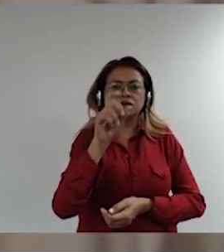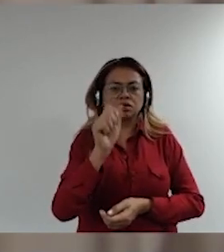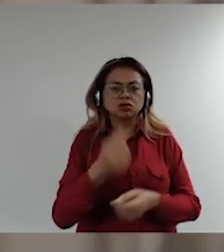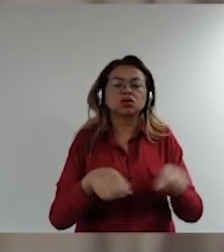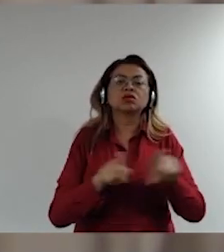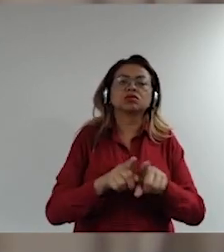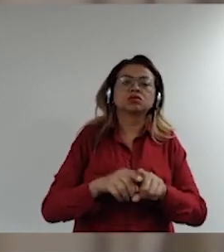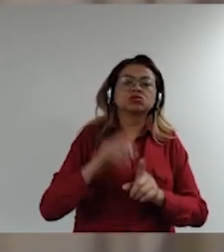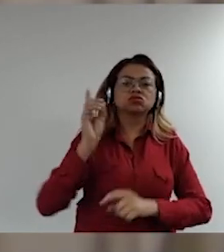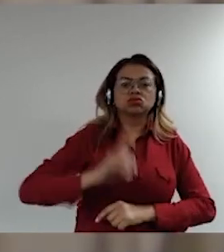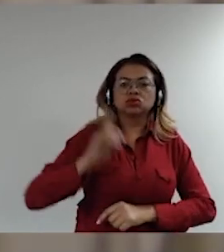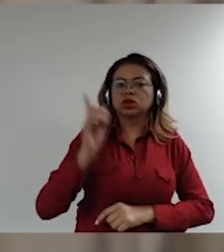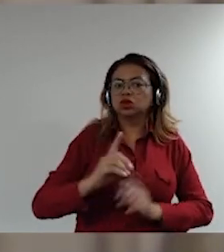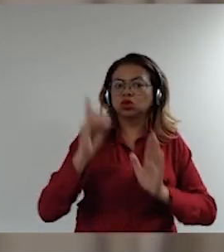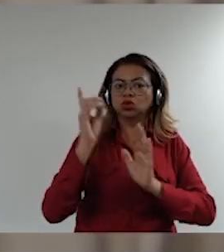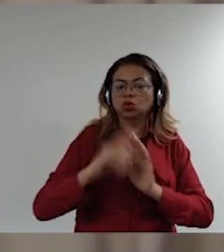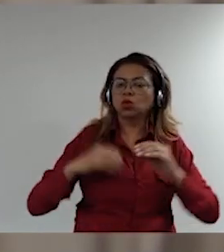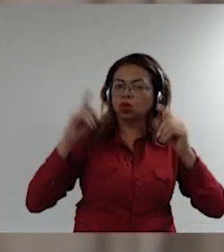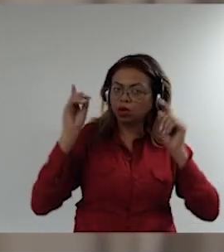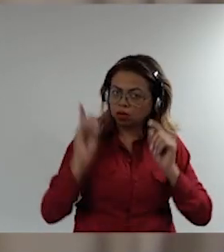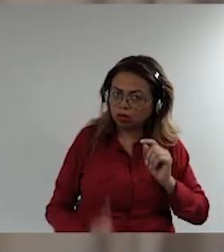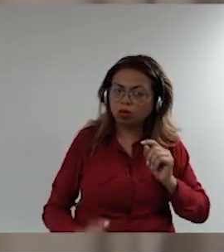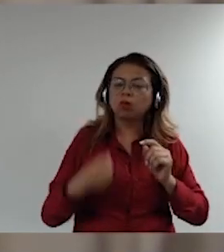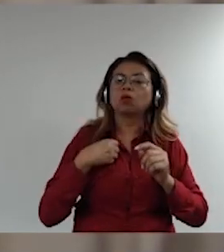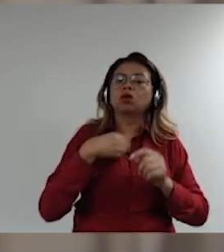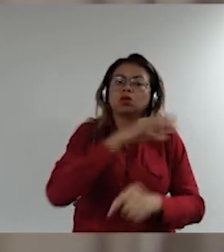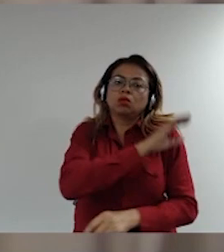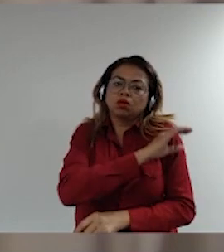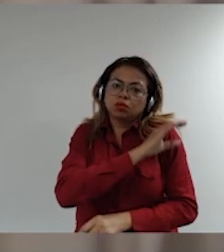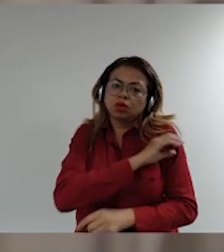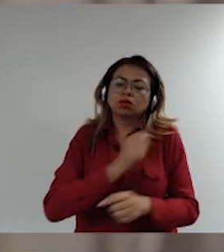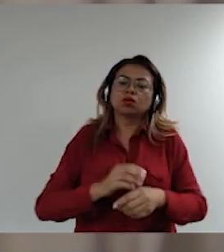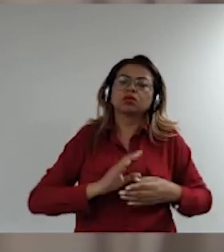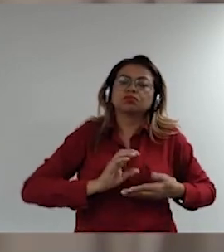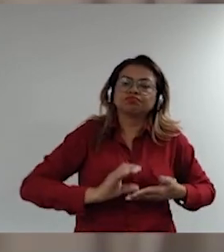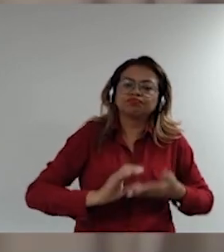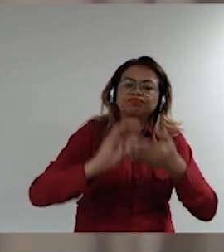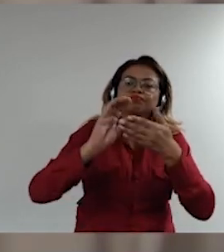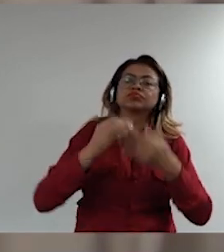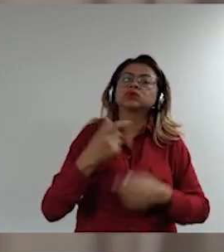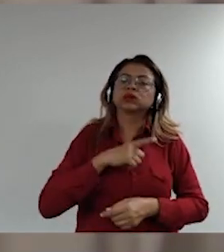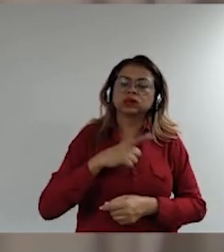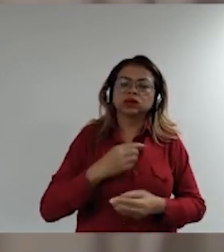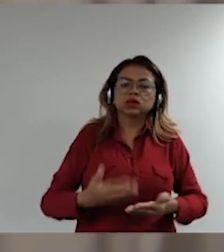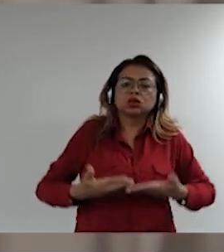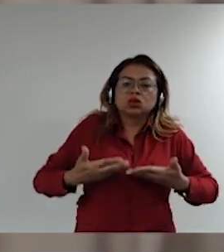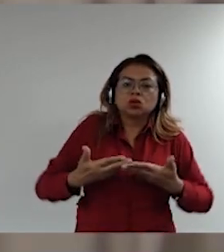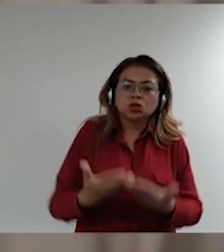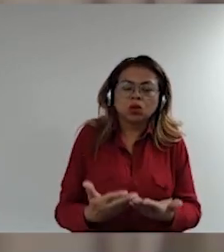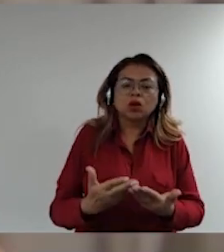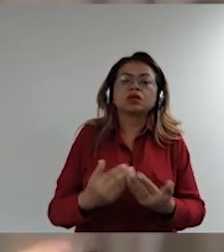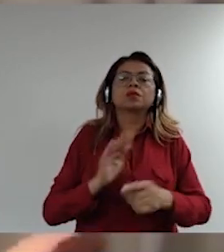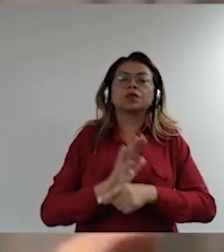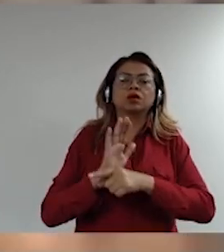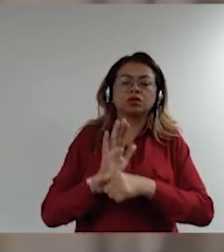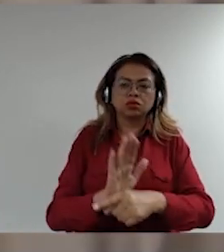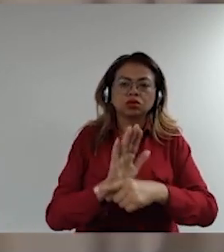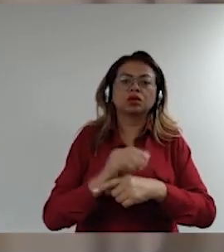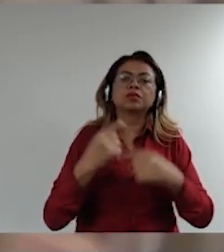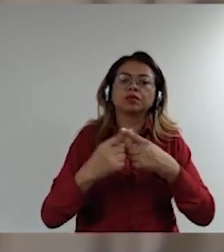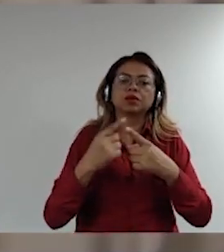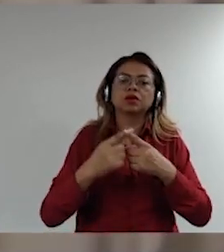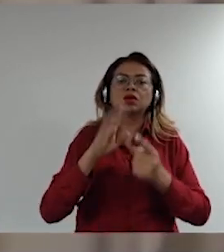seus colaboradores, têm se doado, porque é isso que nós temos feito. Cada um de nós tem se doado para que